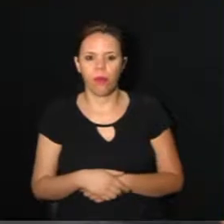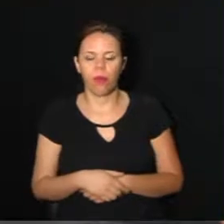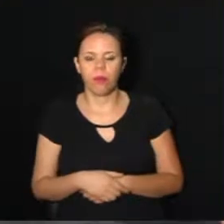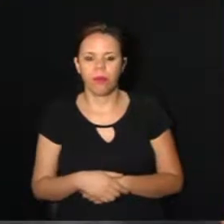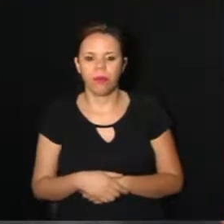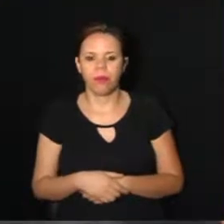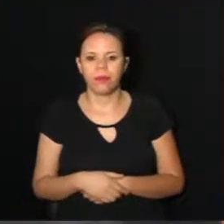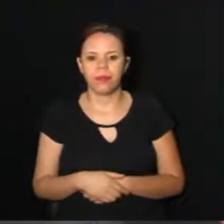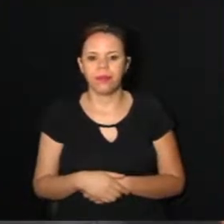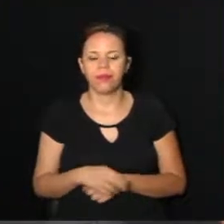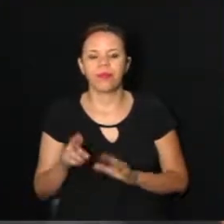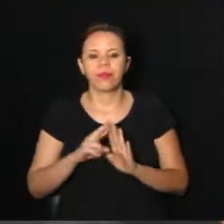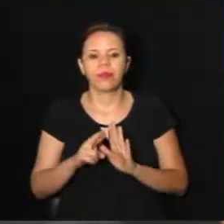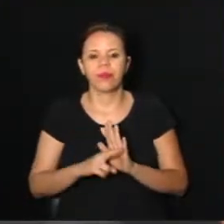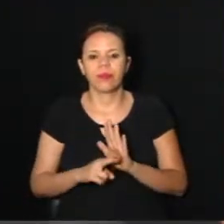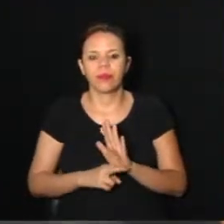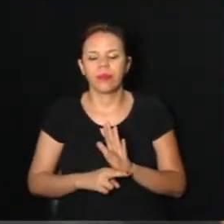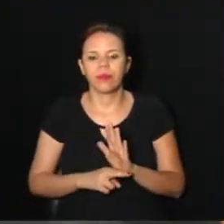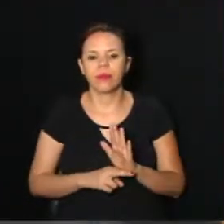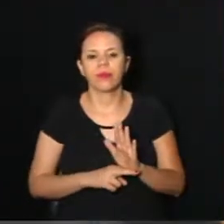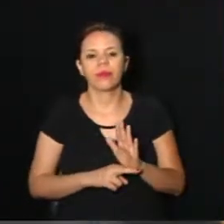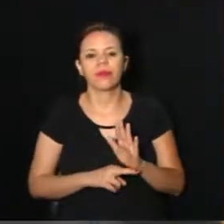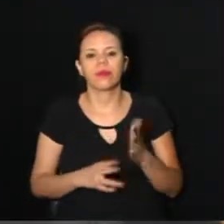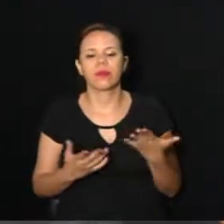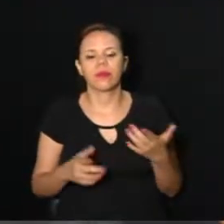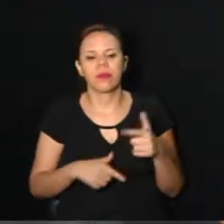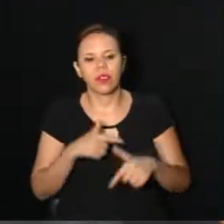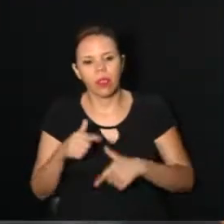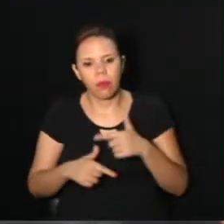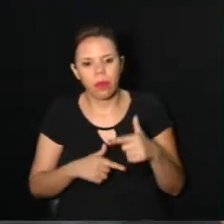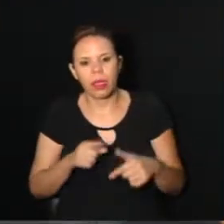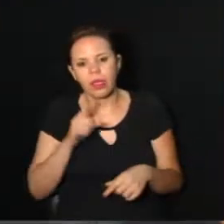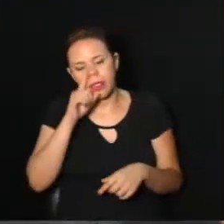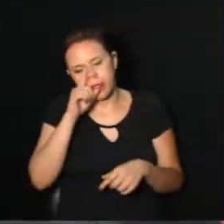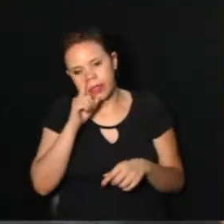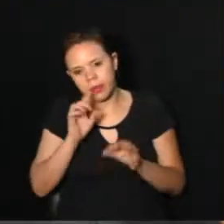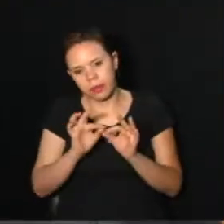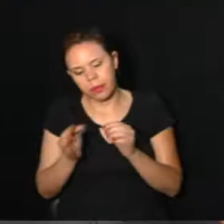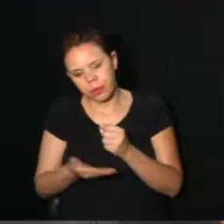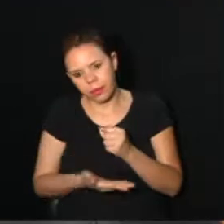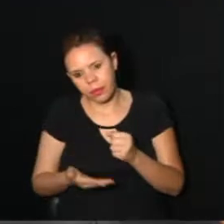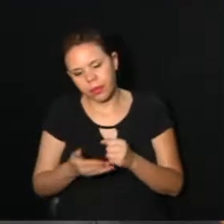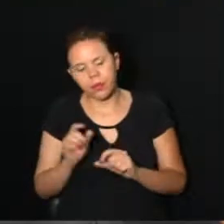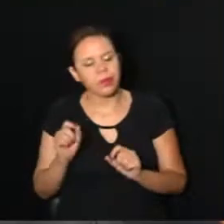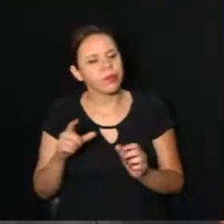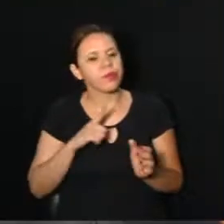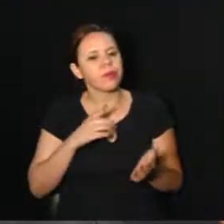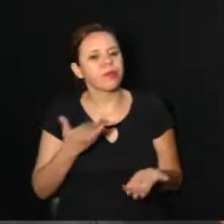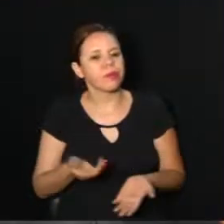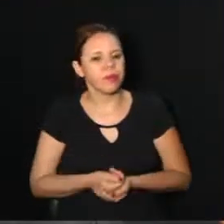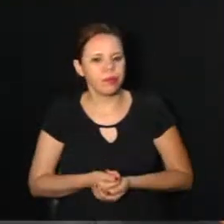nas regras de baixo risco, né? Quando você tem a